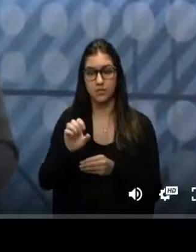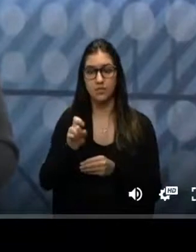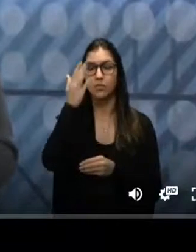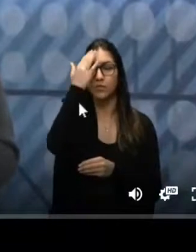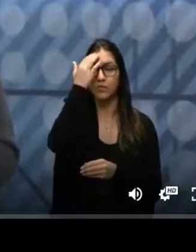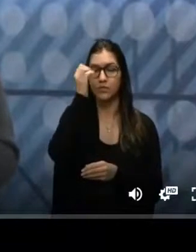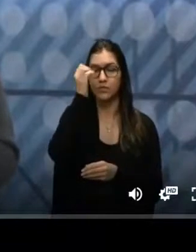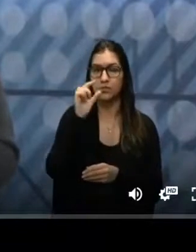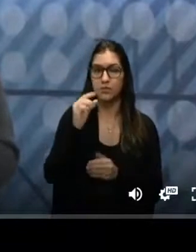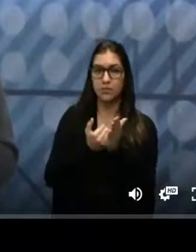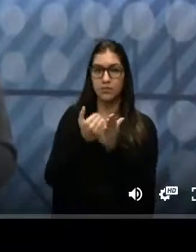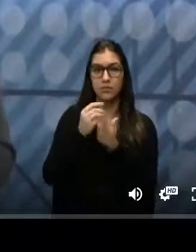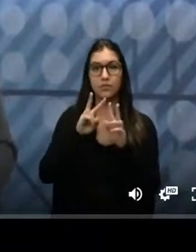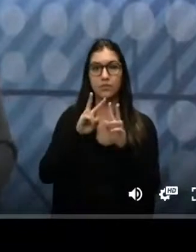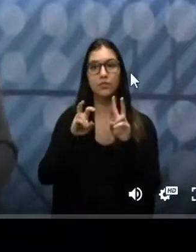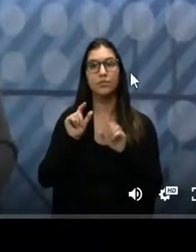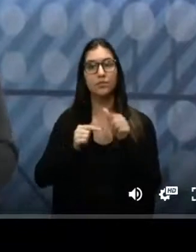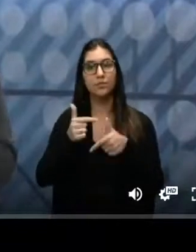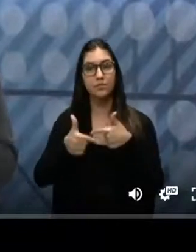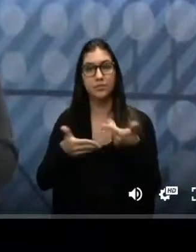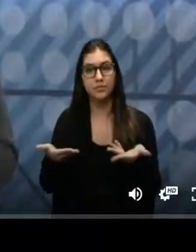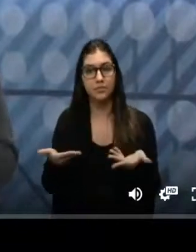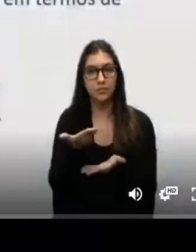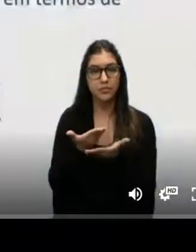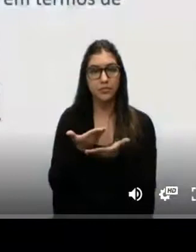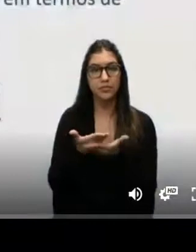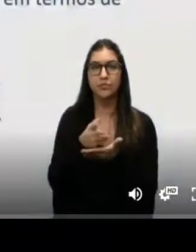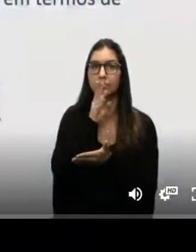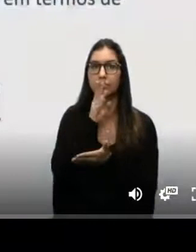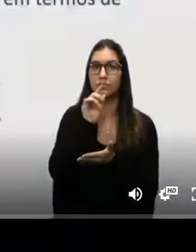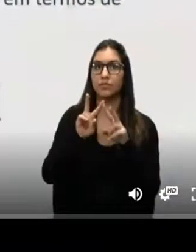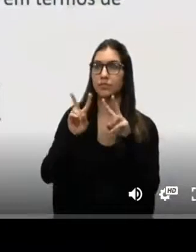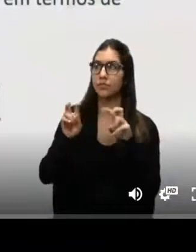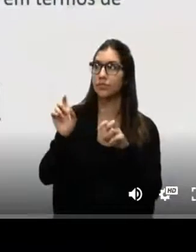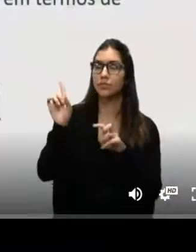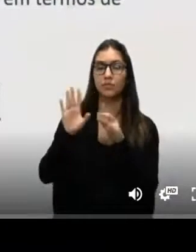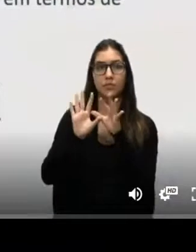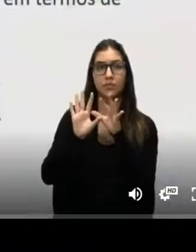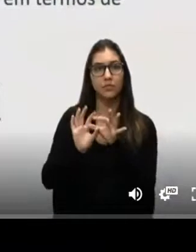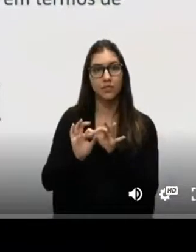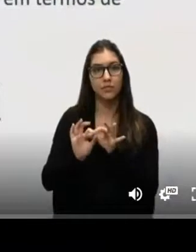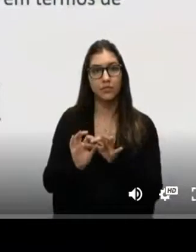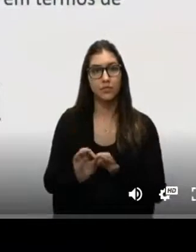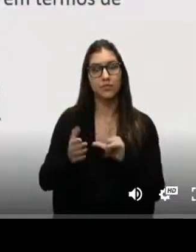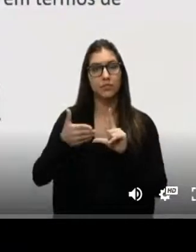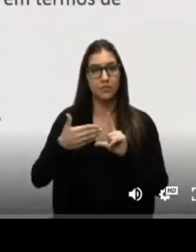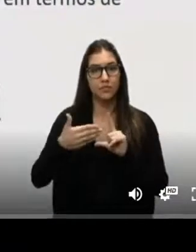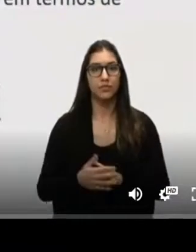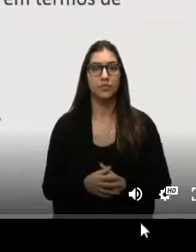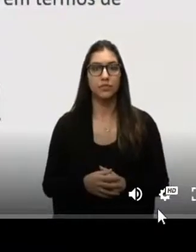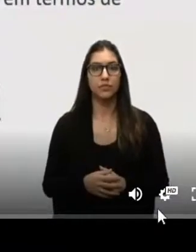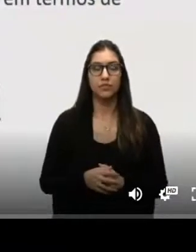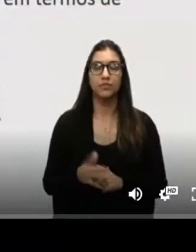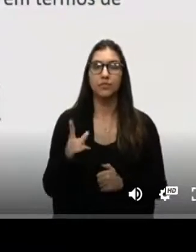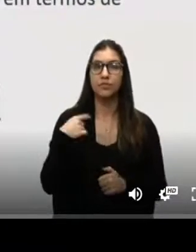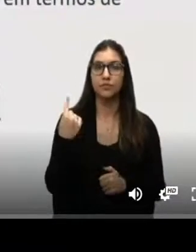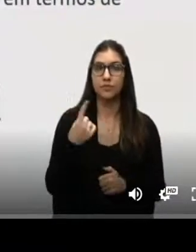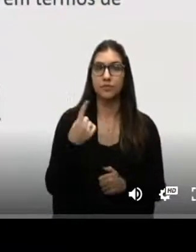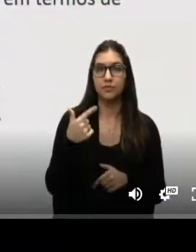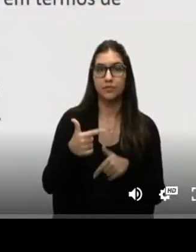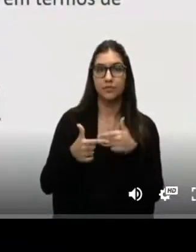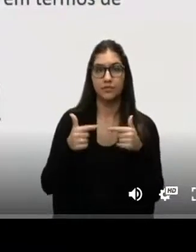pouco mais sobre o que nós vamos trabalhar nessa aula, vamos conhecer um pouquinho sobre o contexto da teleaula. Então, nós